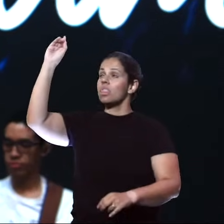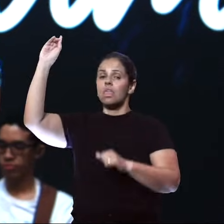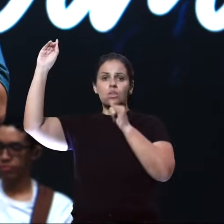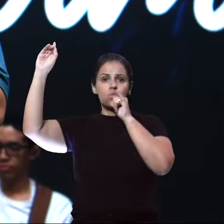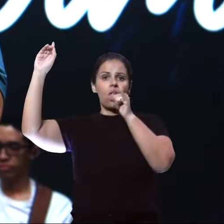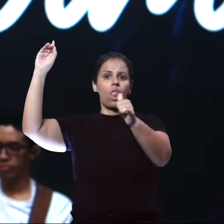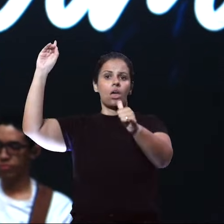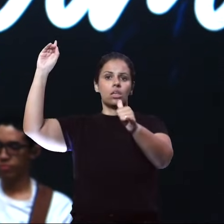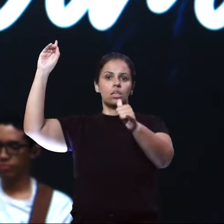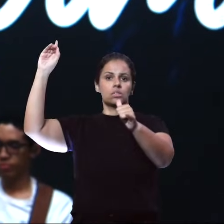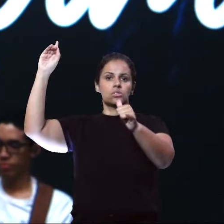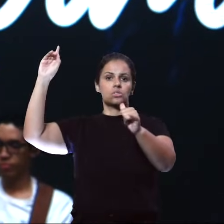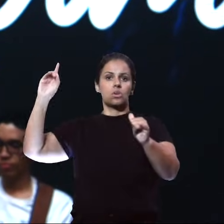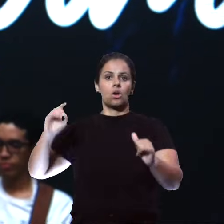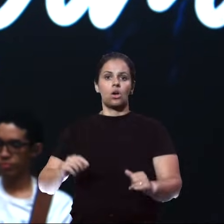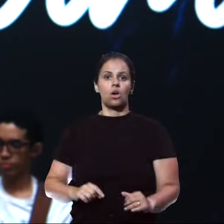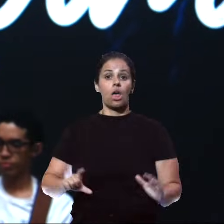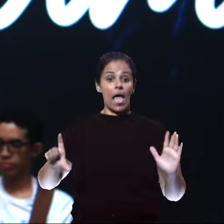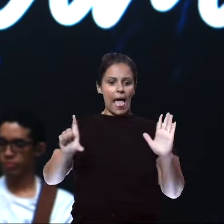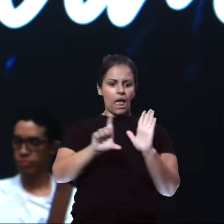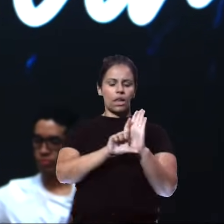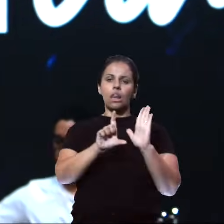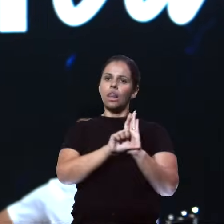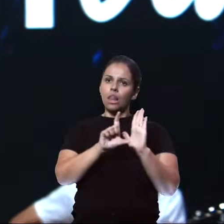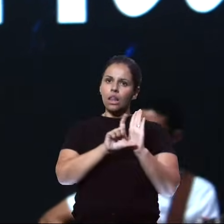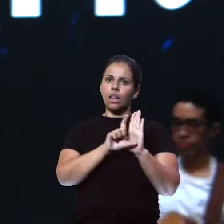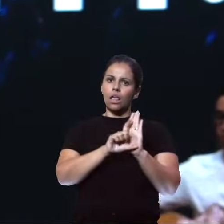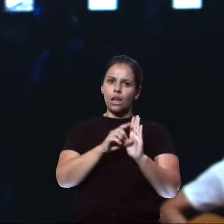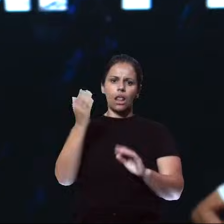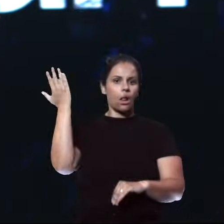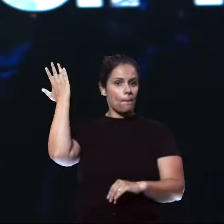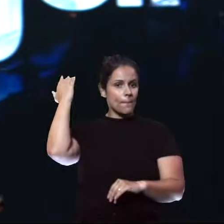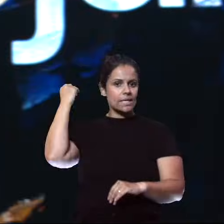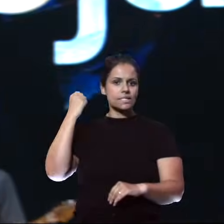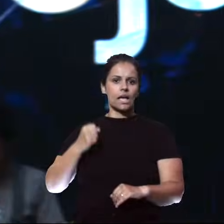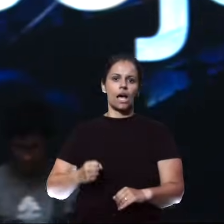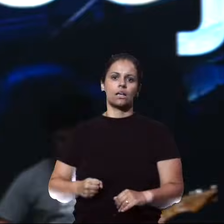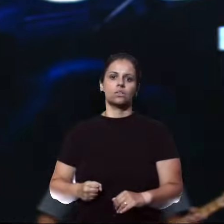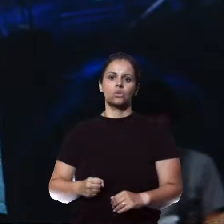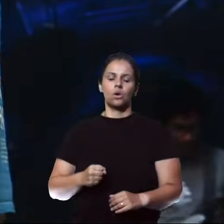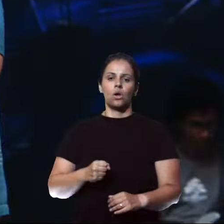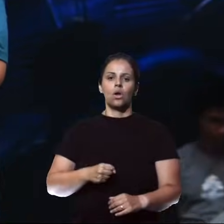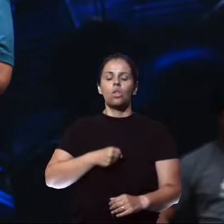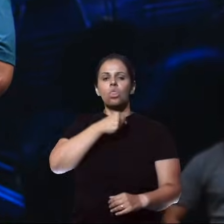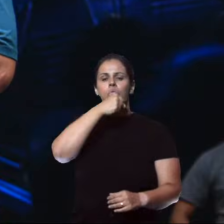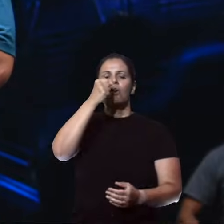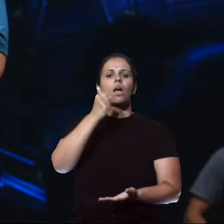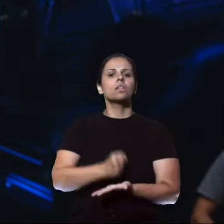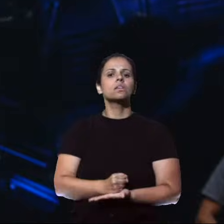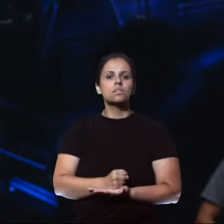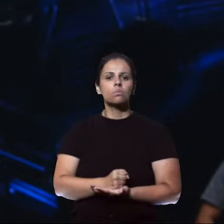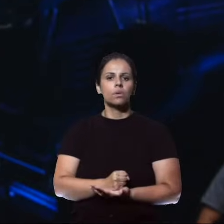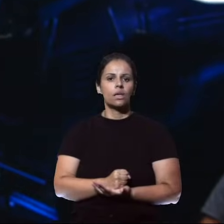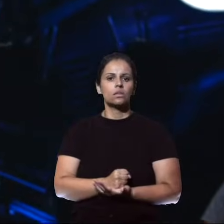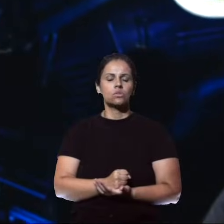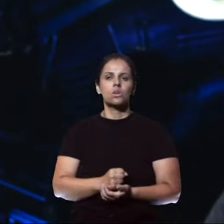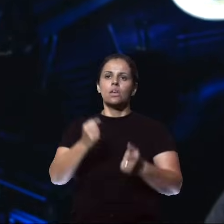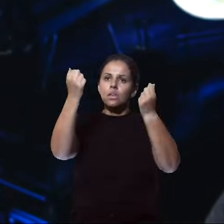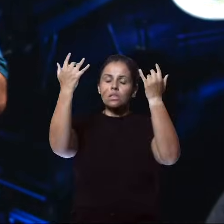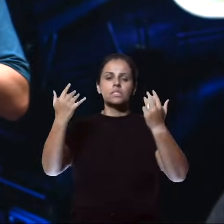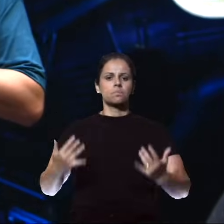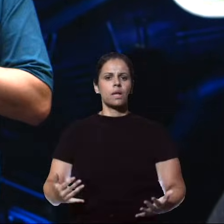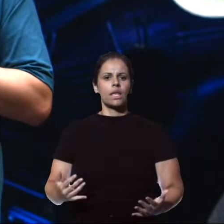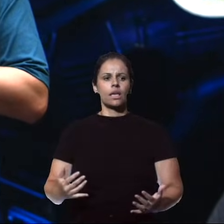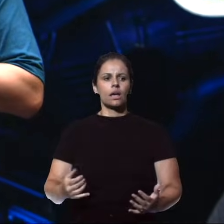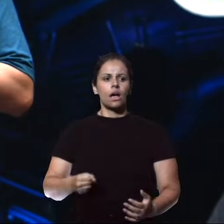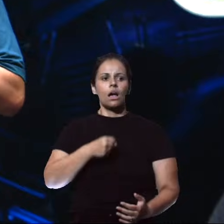lei. O altar não pode nunca se apagar. A chama não pode nunca se apagar no meio do povo. Está lá em Levítico 6, versículos